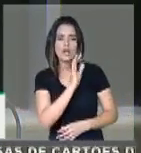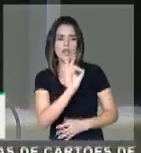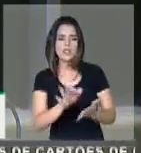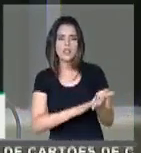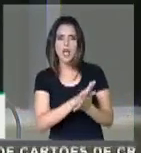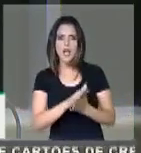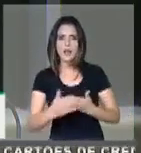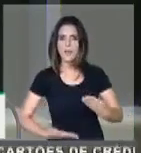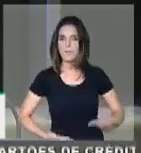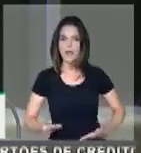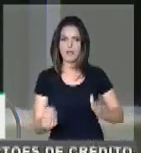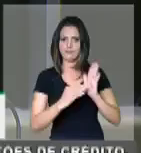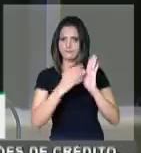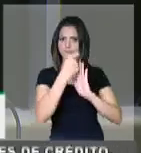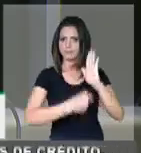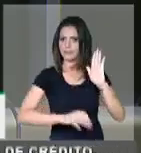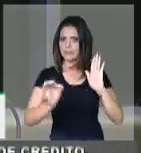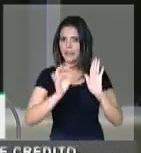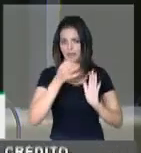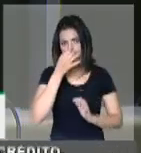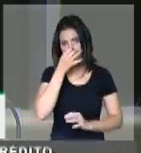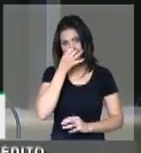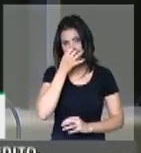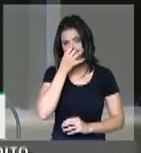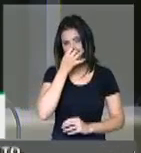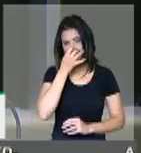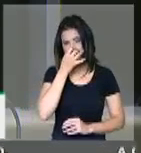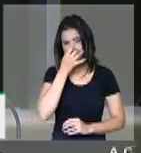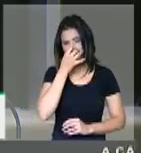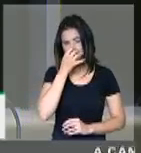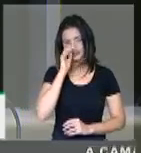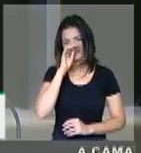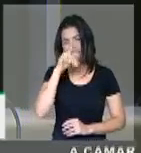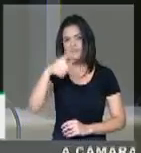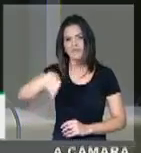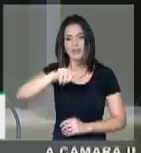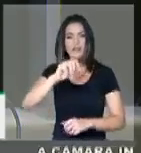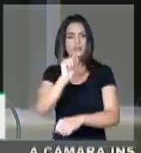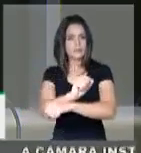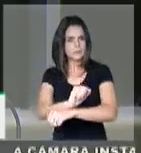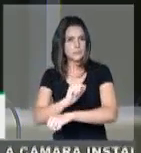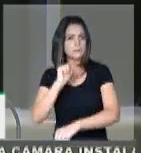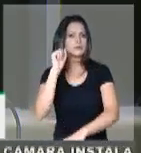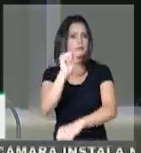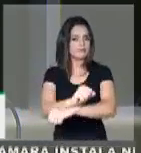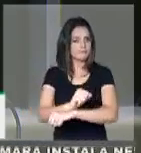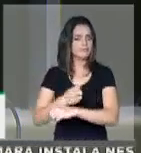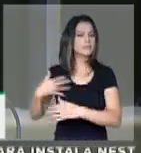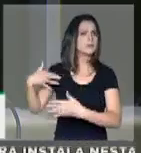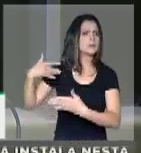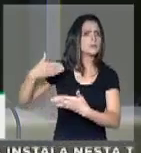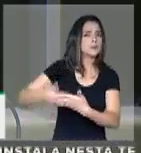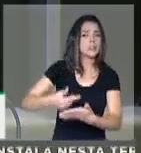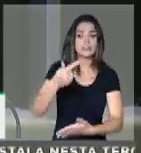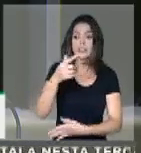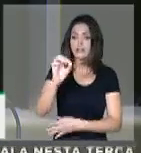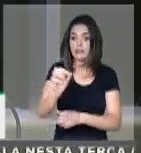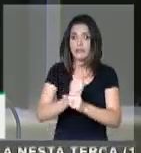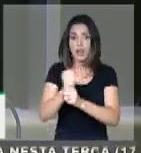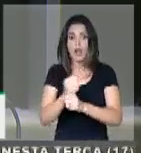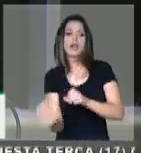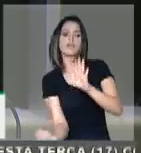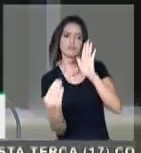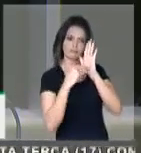senhor presidente. E eles vieram, esperaram mais de 70 anos para poder ter